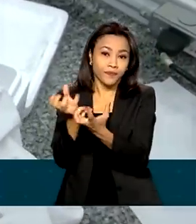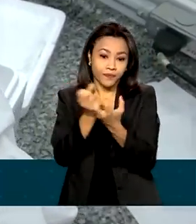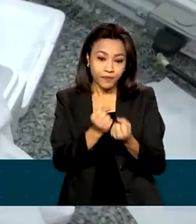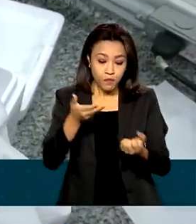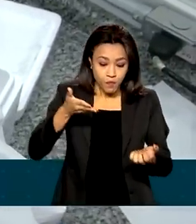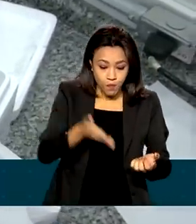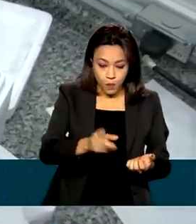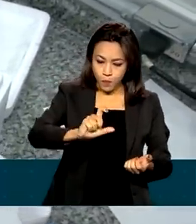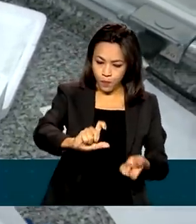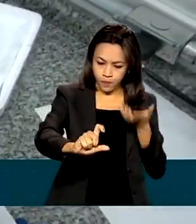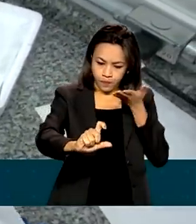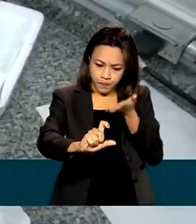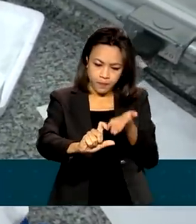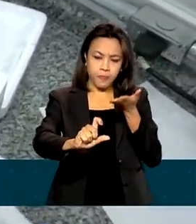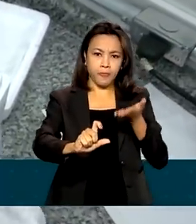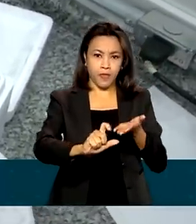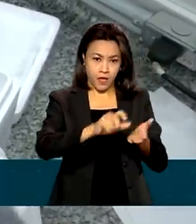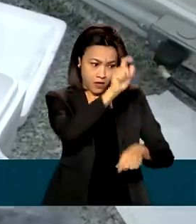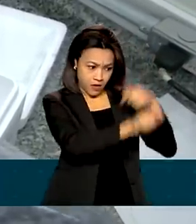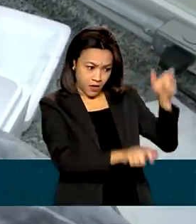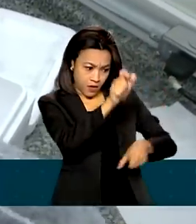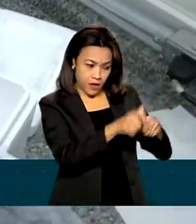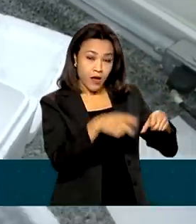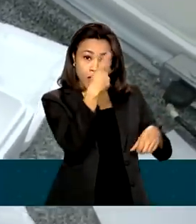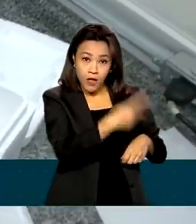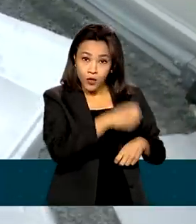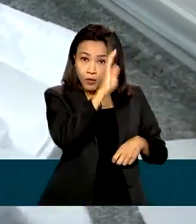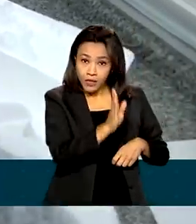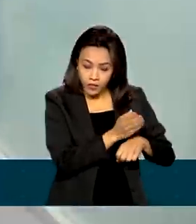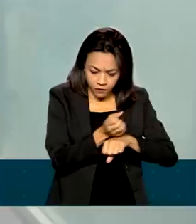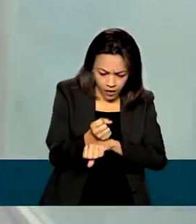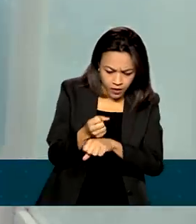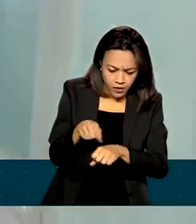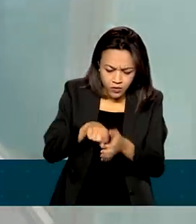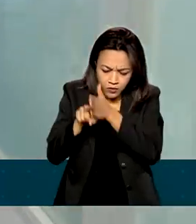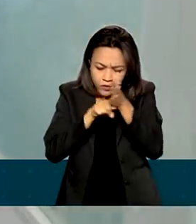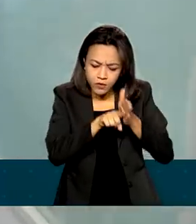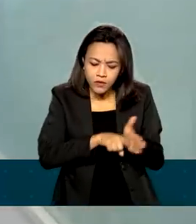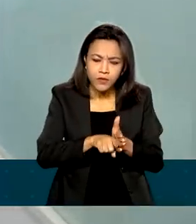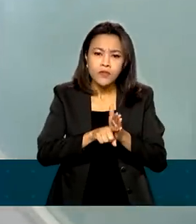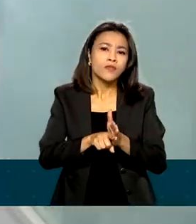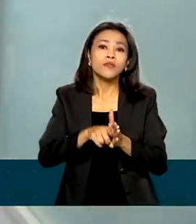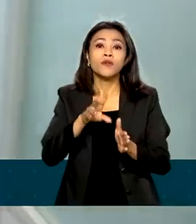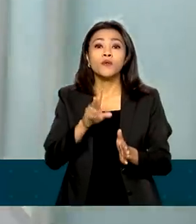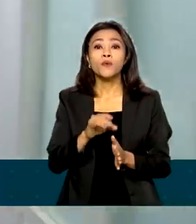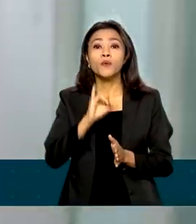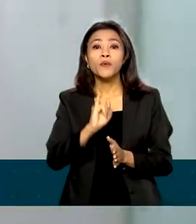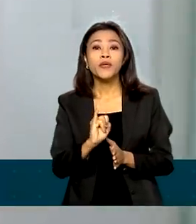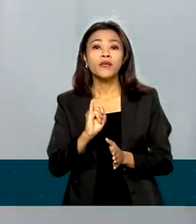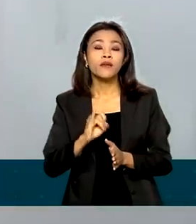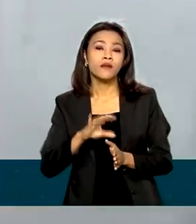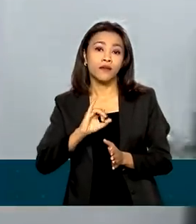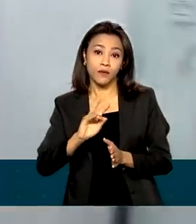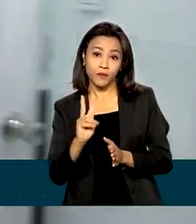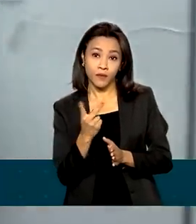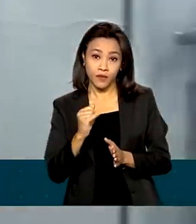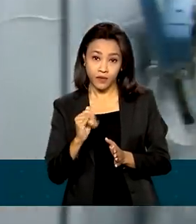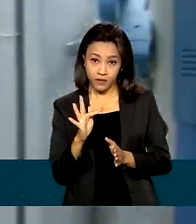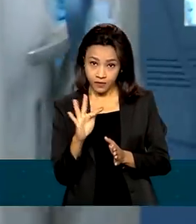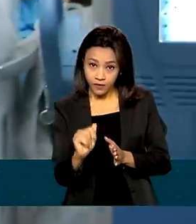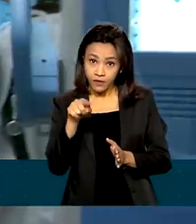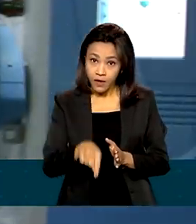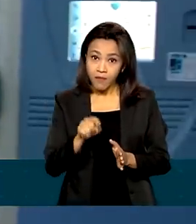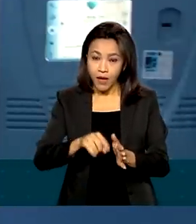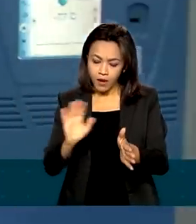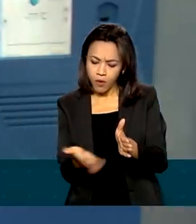esse material que pesquisadores brasileiros vão desenvolver o IFA, o insumo farmacêutico ativo, matéria-prima para a